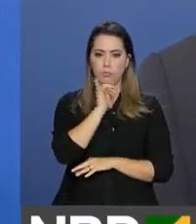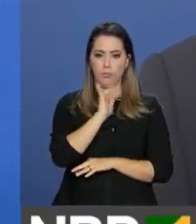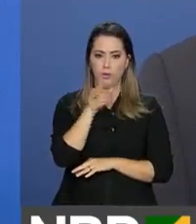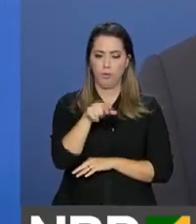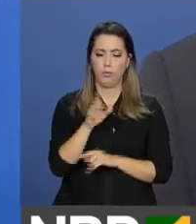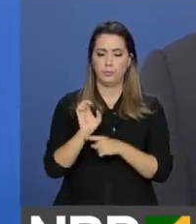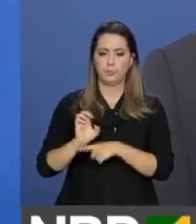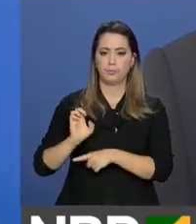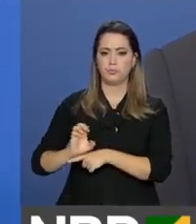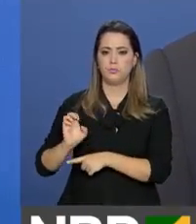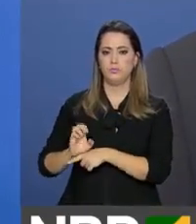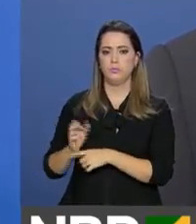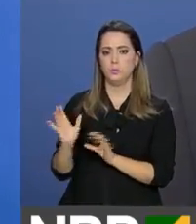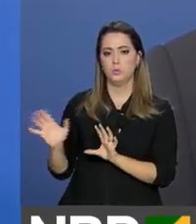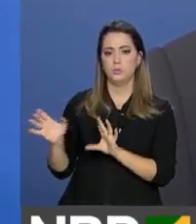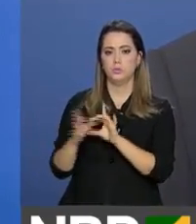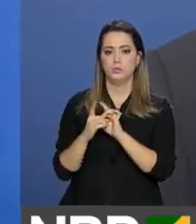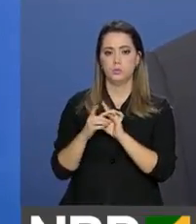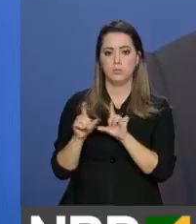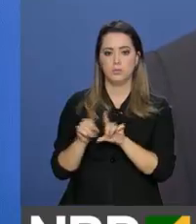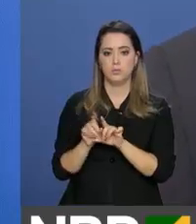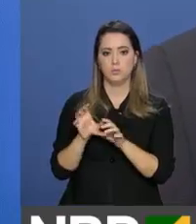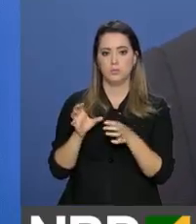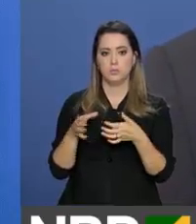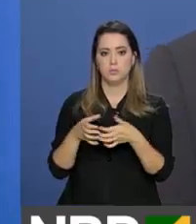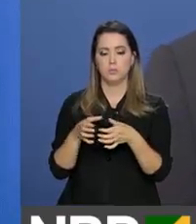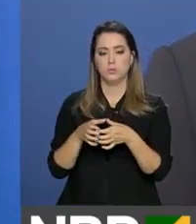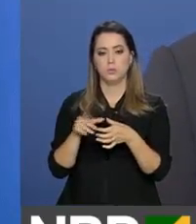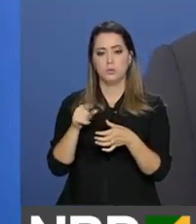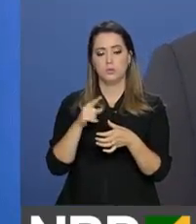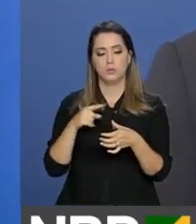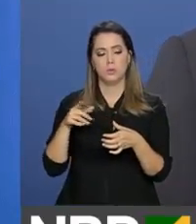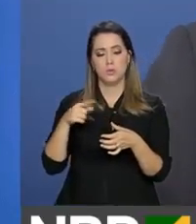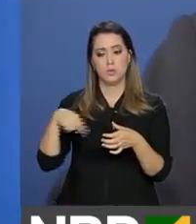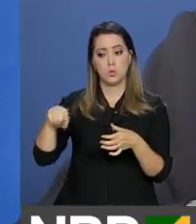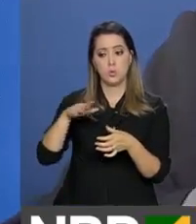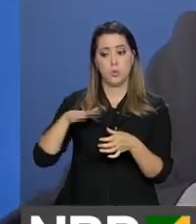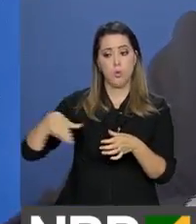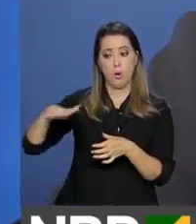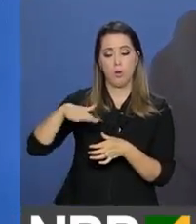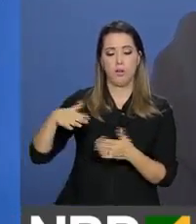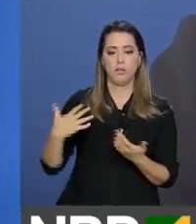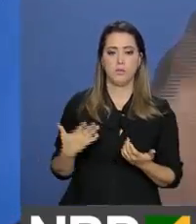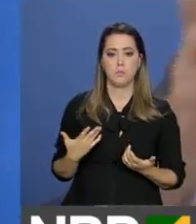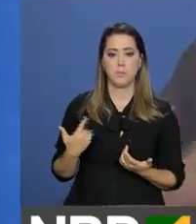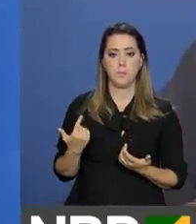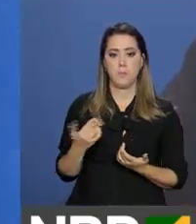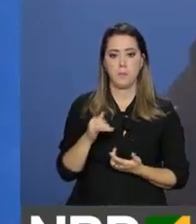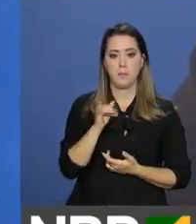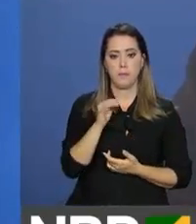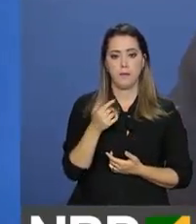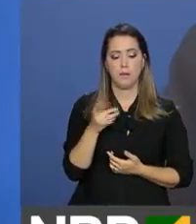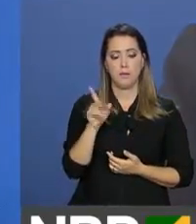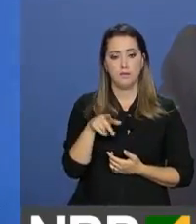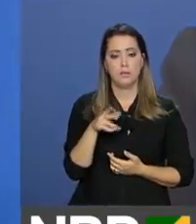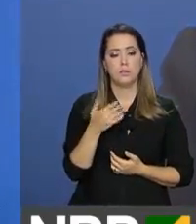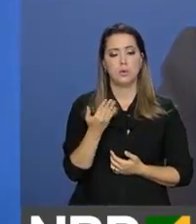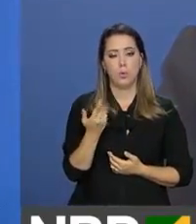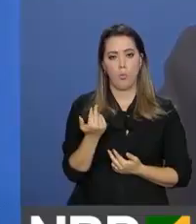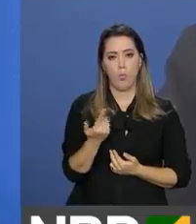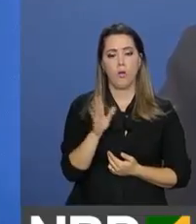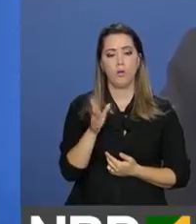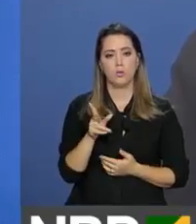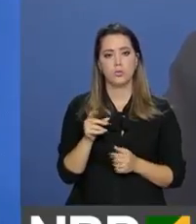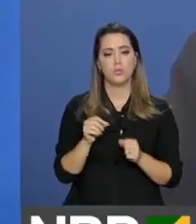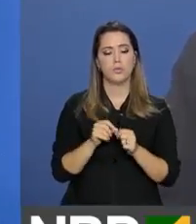de estados que integram estas regiões, não é? Como tenho feito, confesso, em